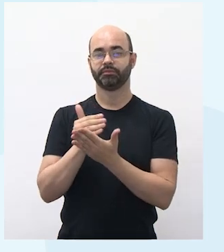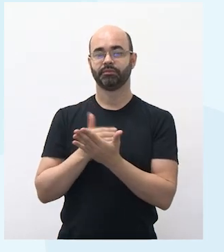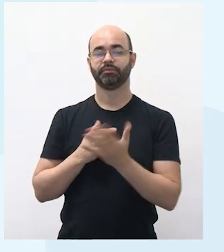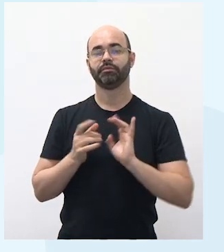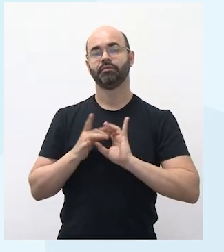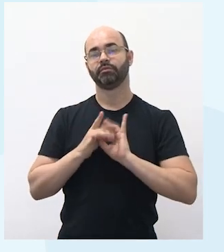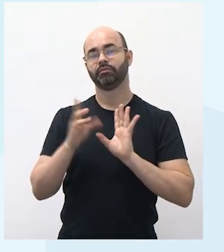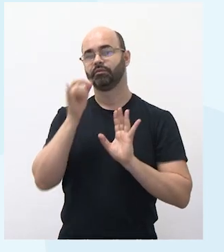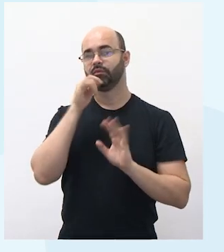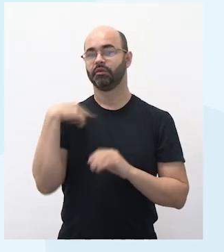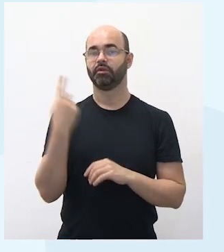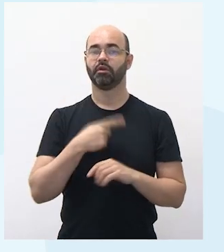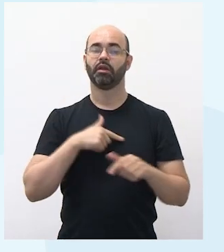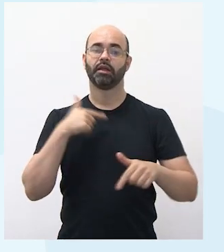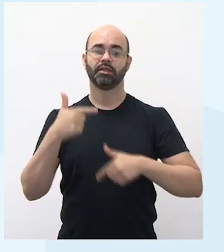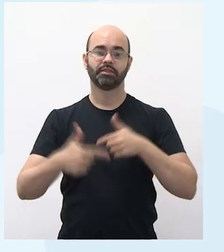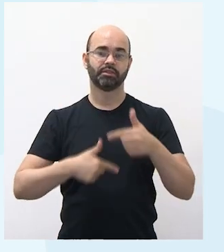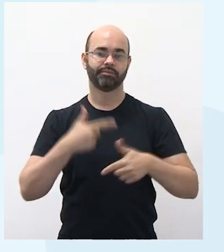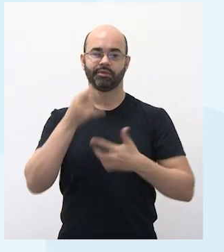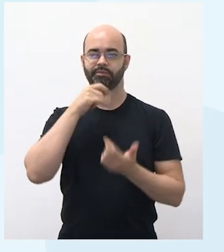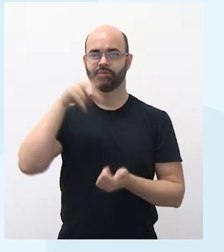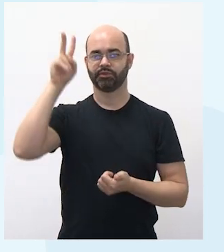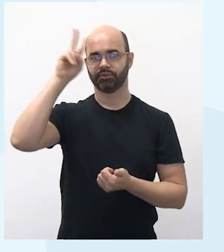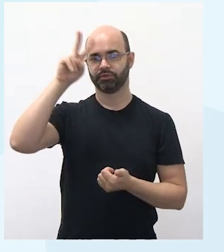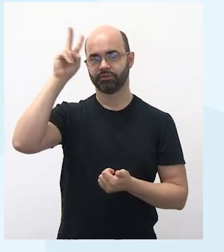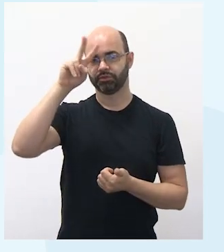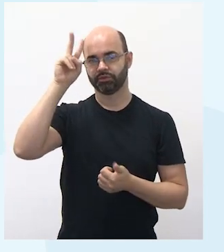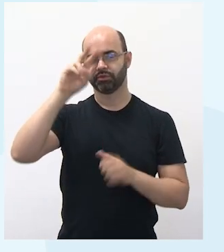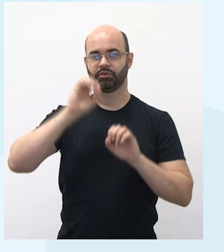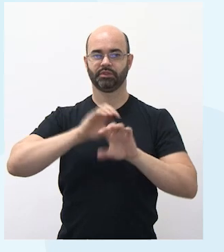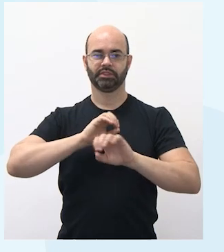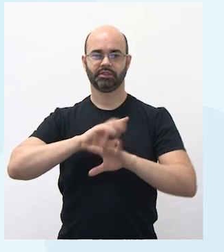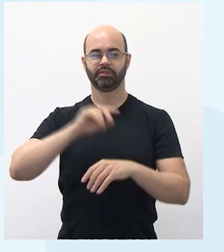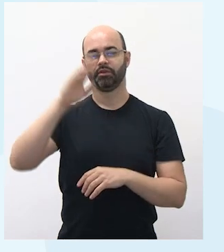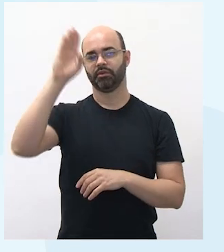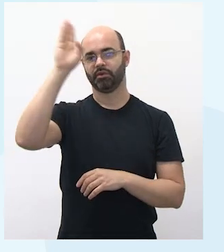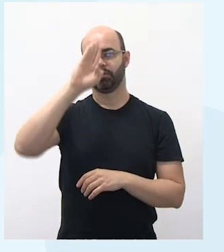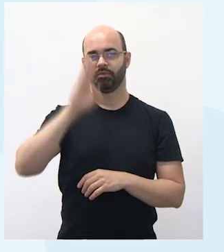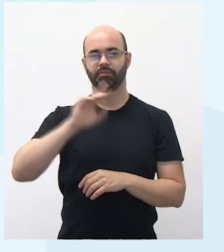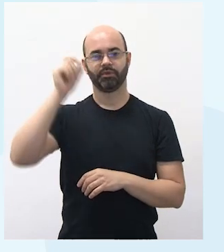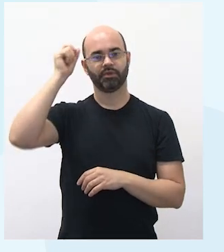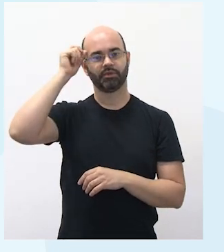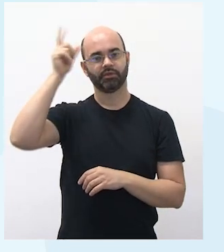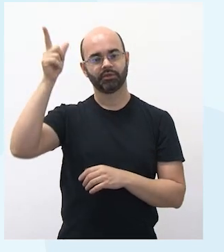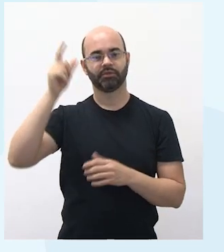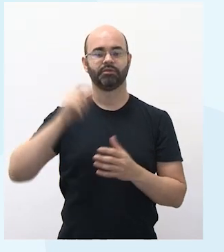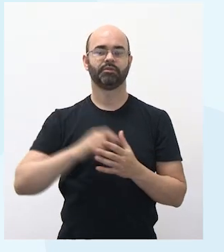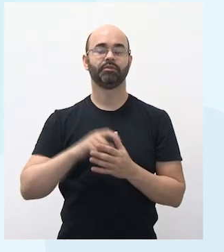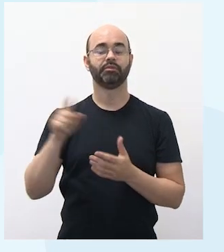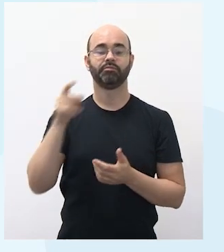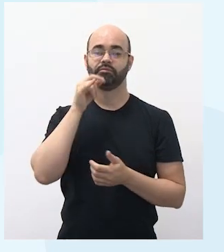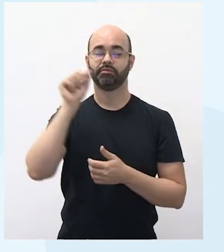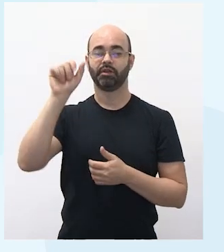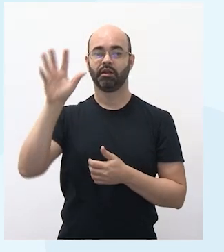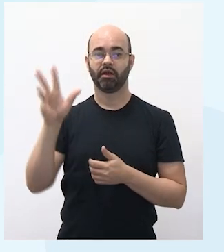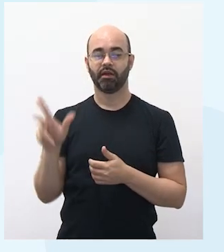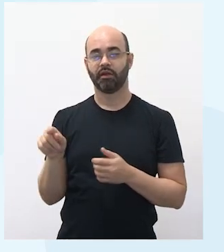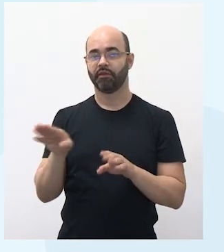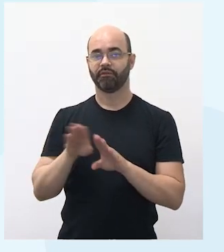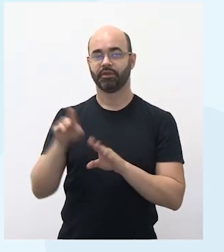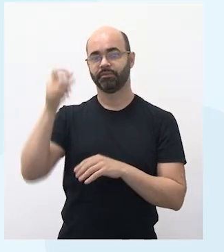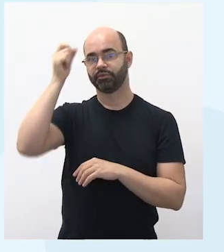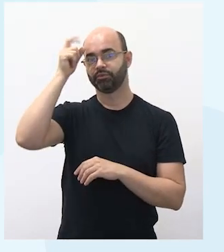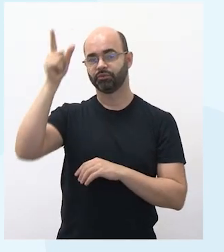possa trabalhar ensino de história, cultura brasileira, cultura afro-brasileira e africana,